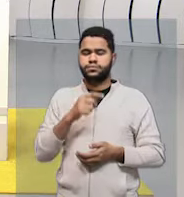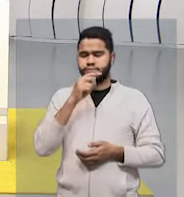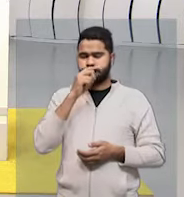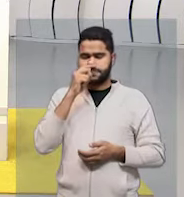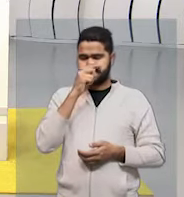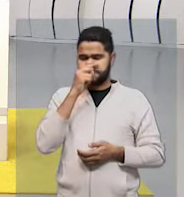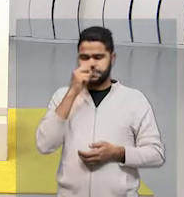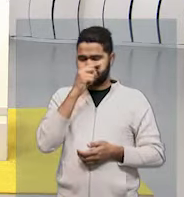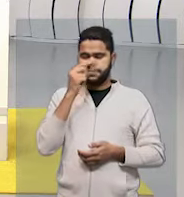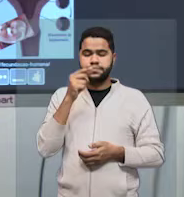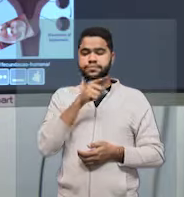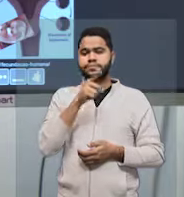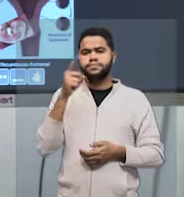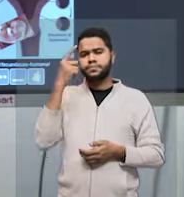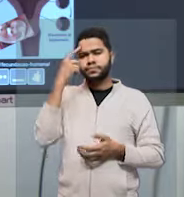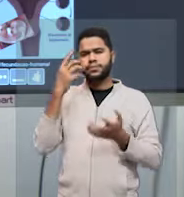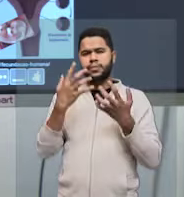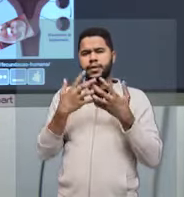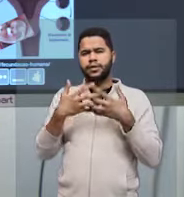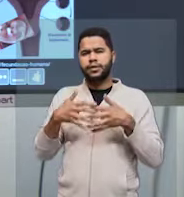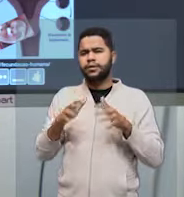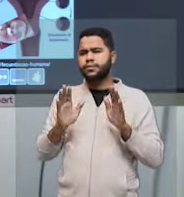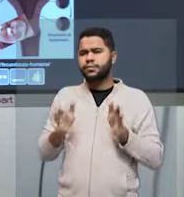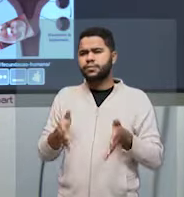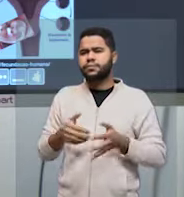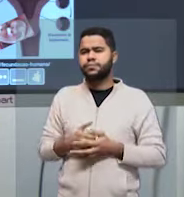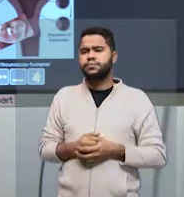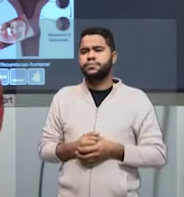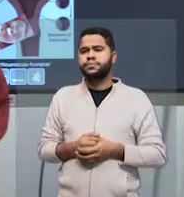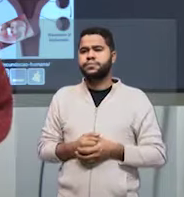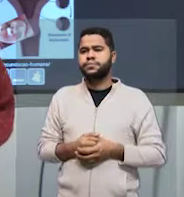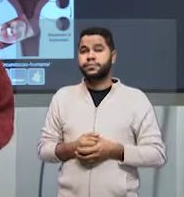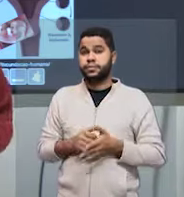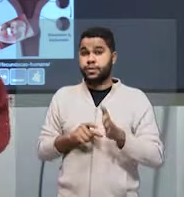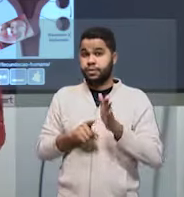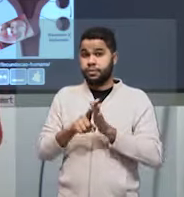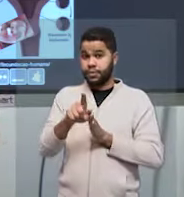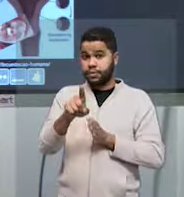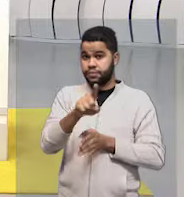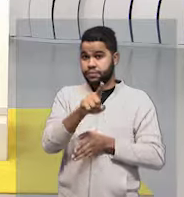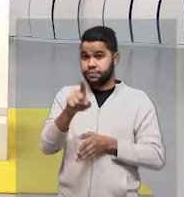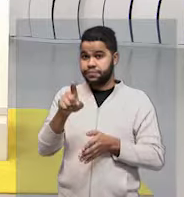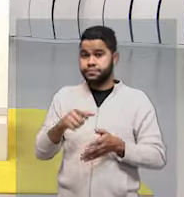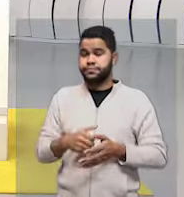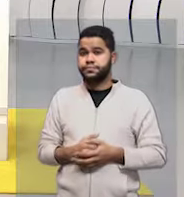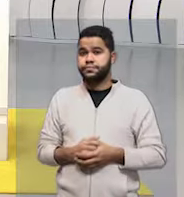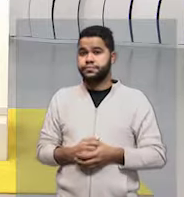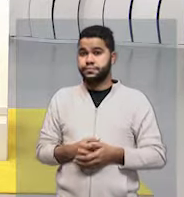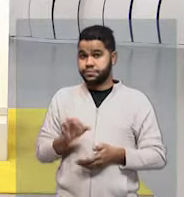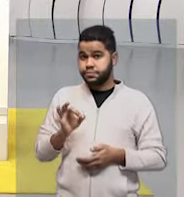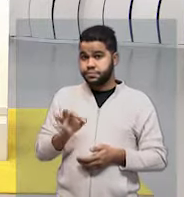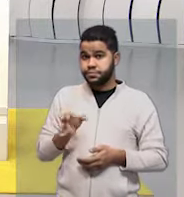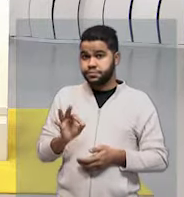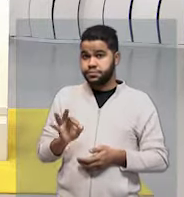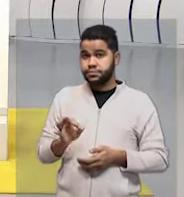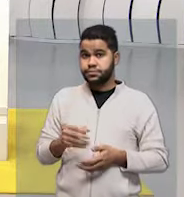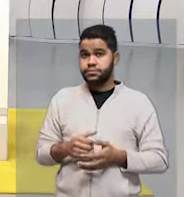Vocês pensaram aí, que eu pedi para vocês pensar? Eu fiz uma perguntinha para vocês, não fiz?